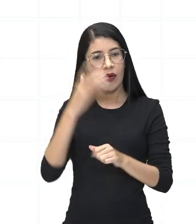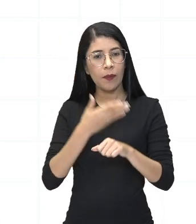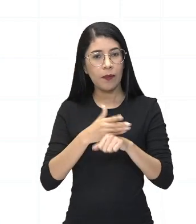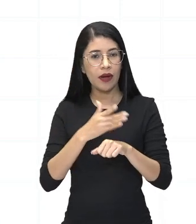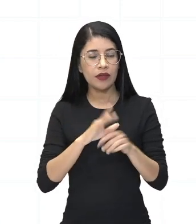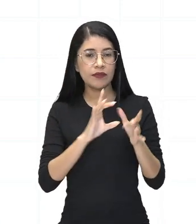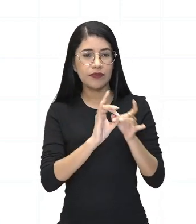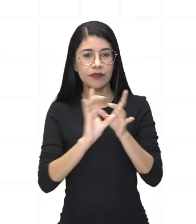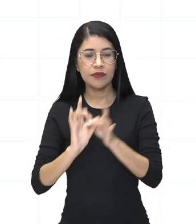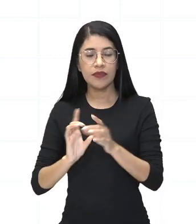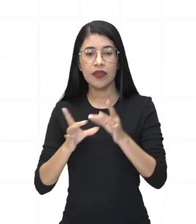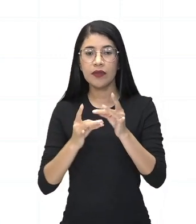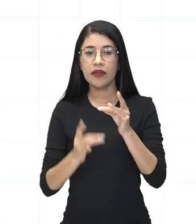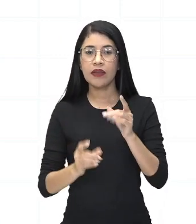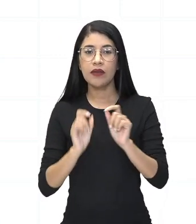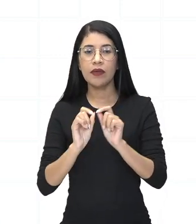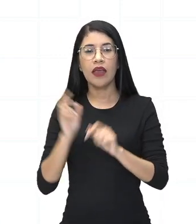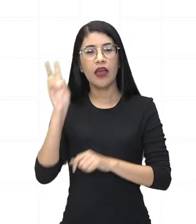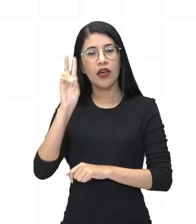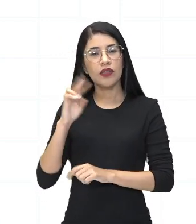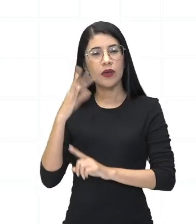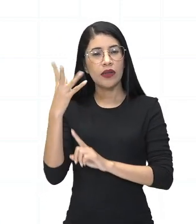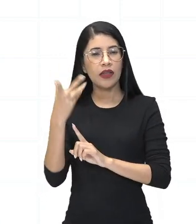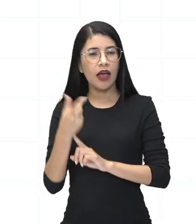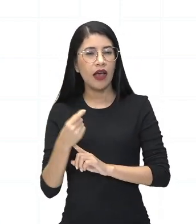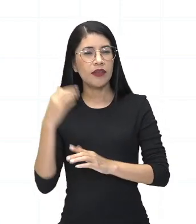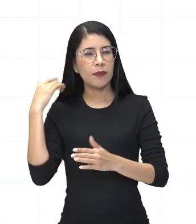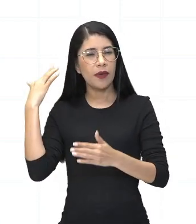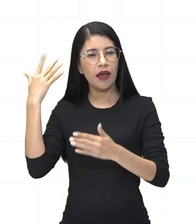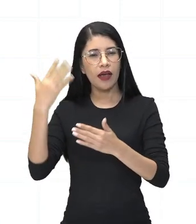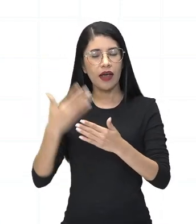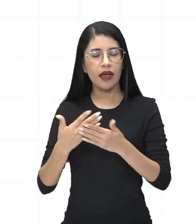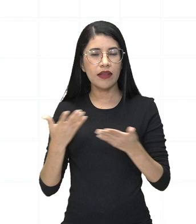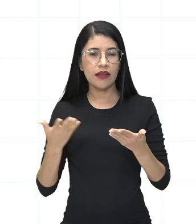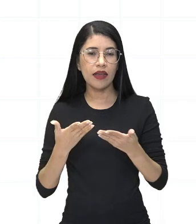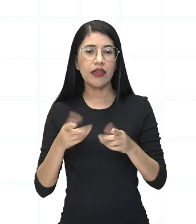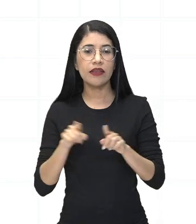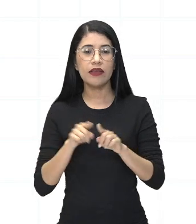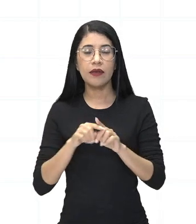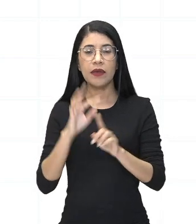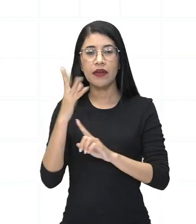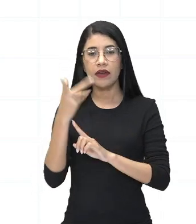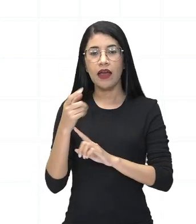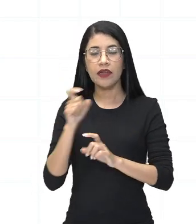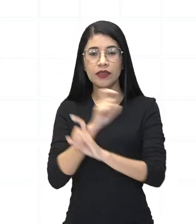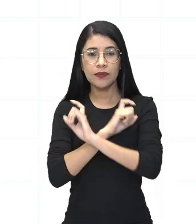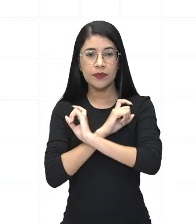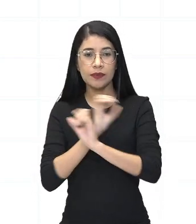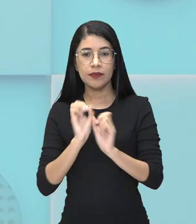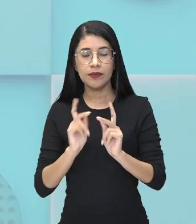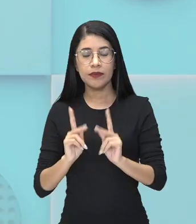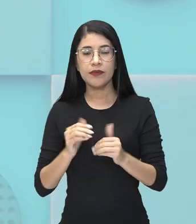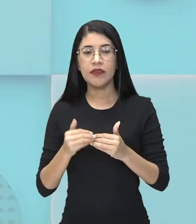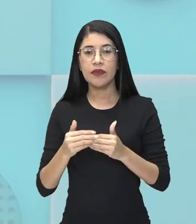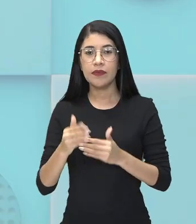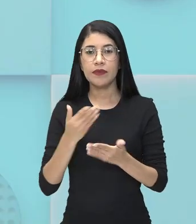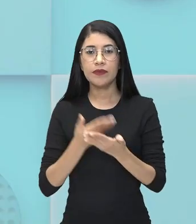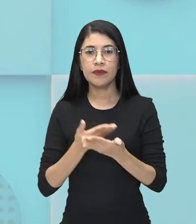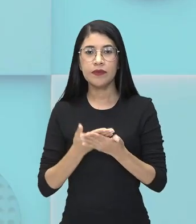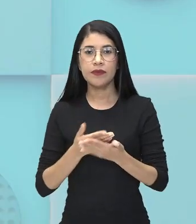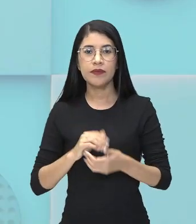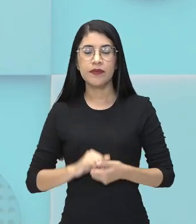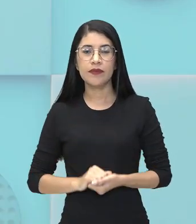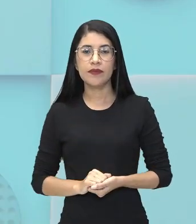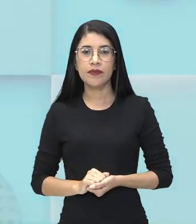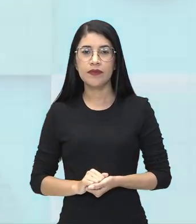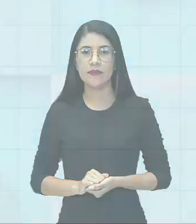práticas, detalhamento, a história da arte na pré-história e a arte egípcia, certo? Então, vamos dar início à